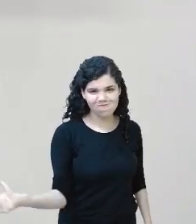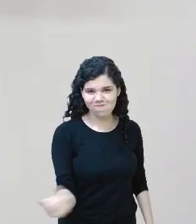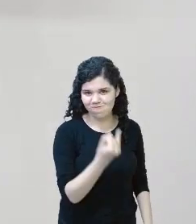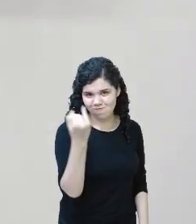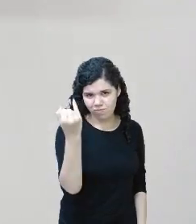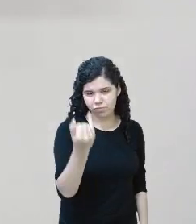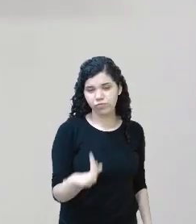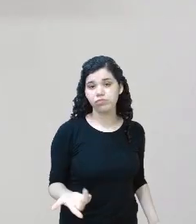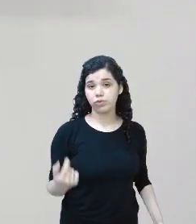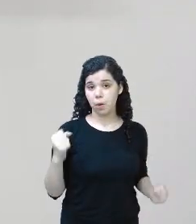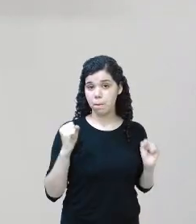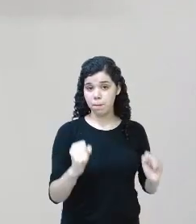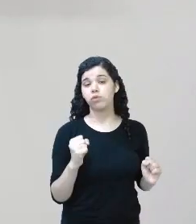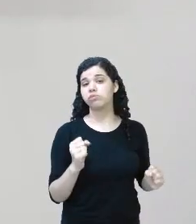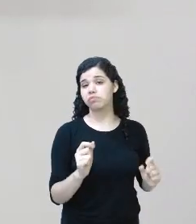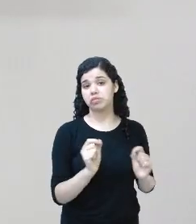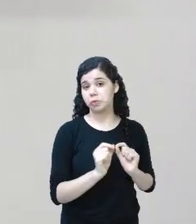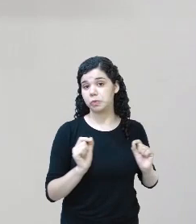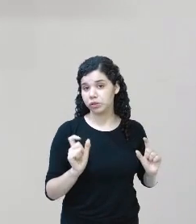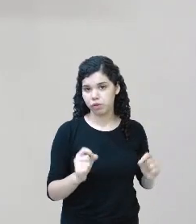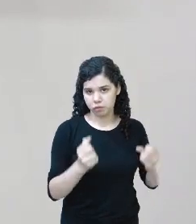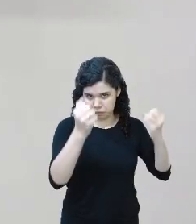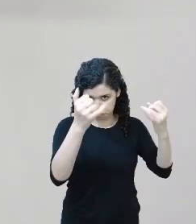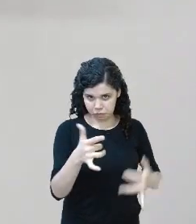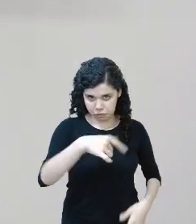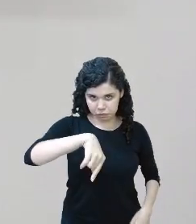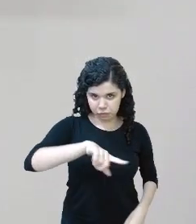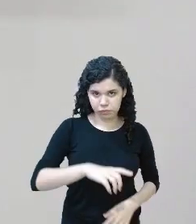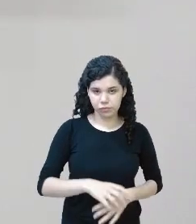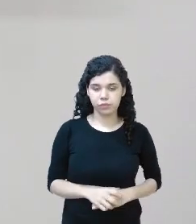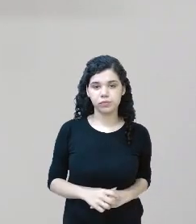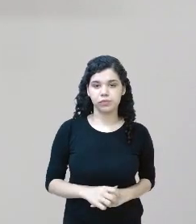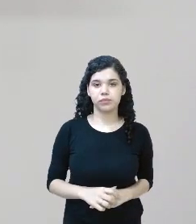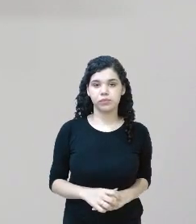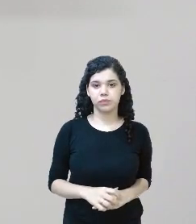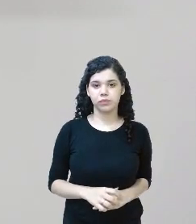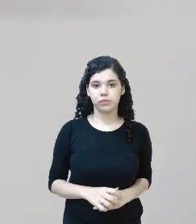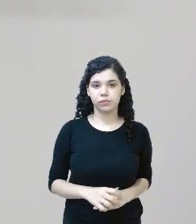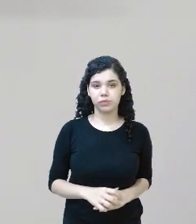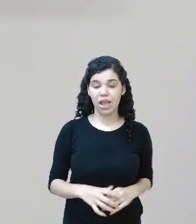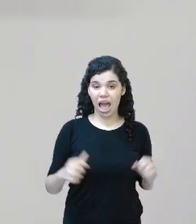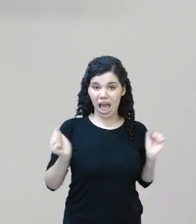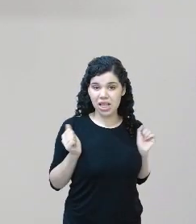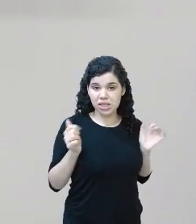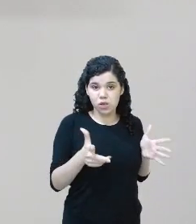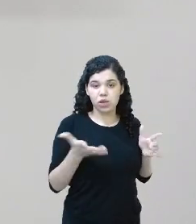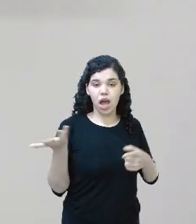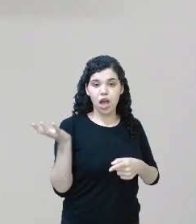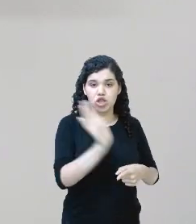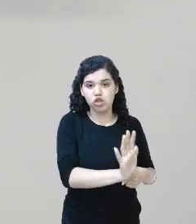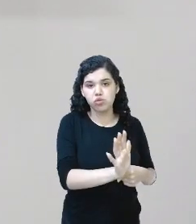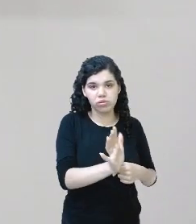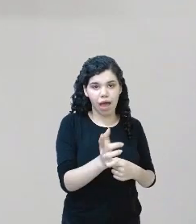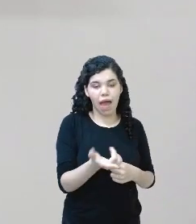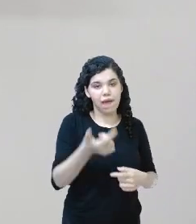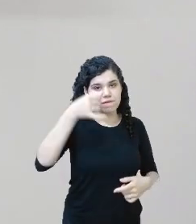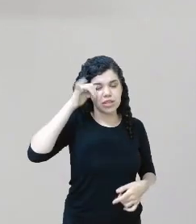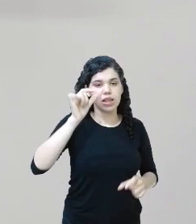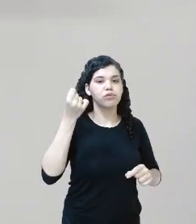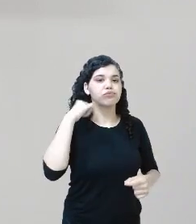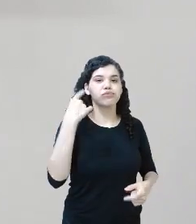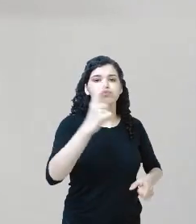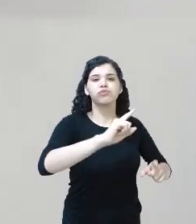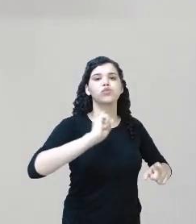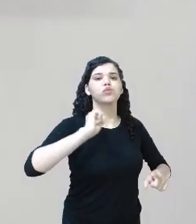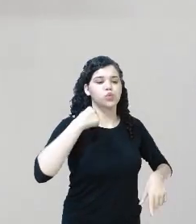fundamentais. O que é que a gente pode fazer? Eu vou explicar para você. As atitudes que colaboram para evitar a poluição do solo.